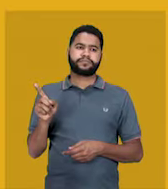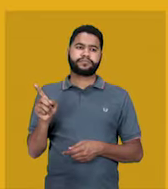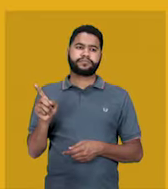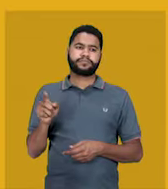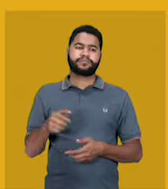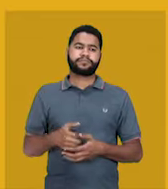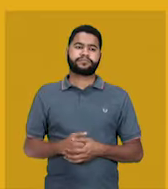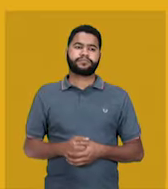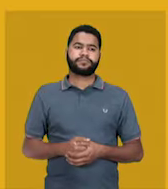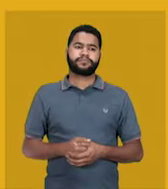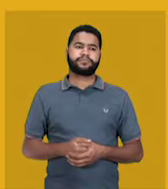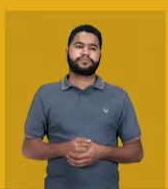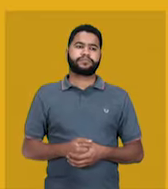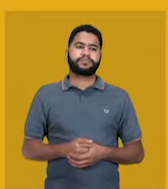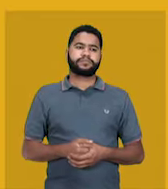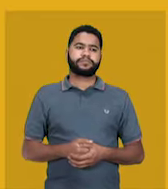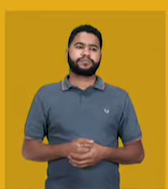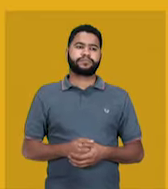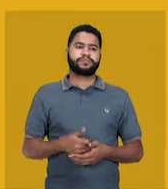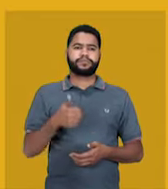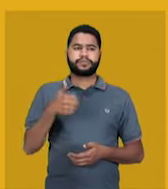5. Então,